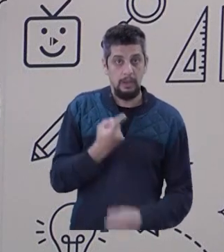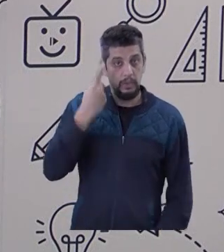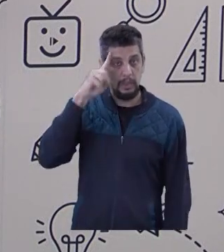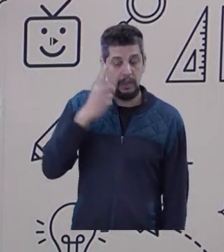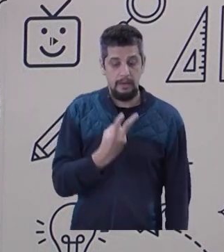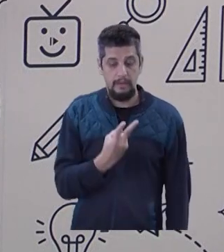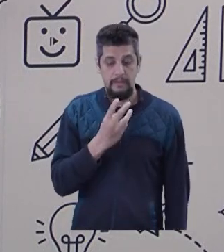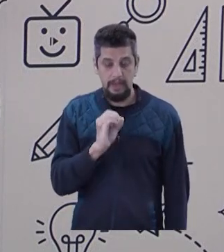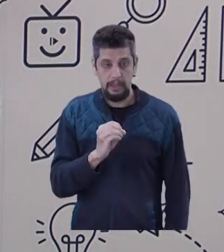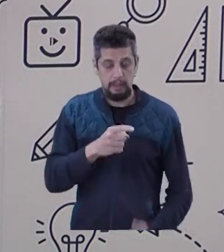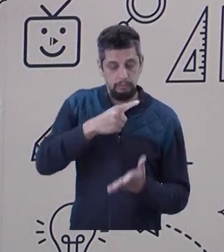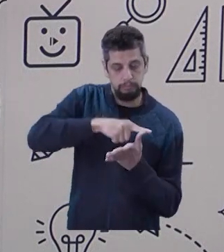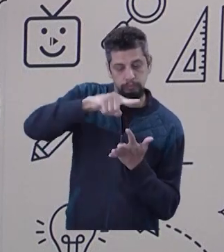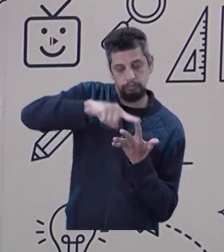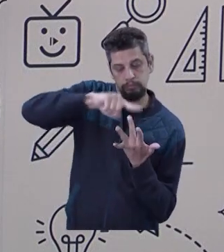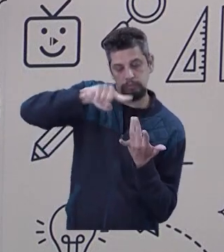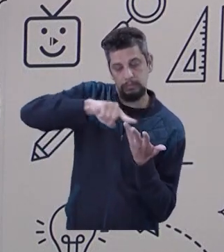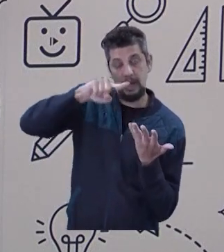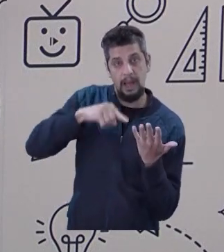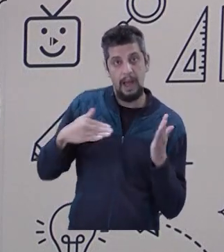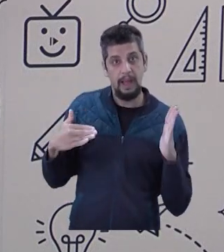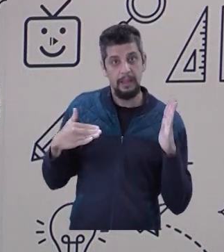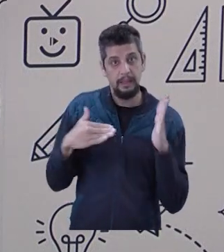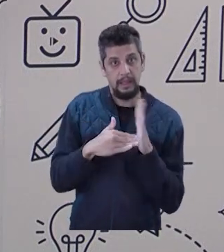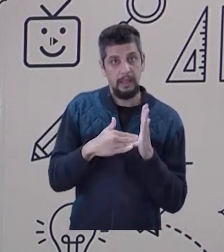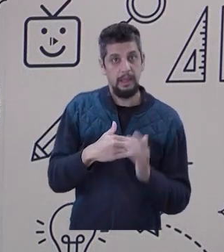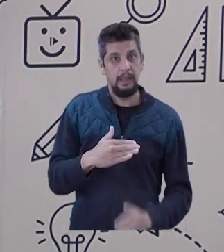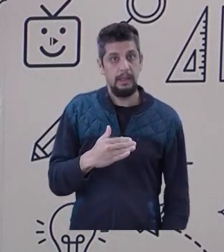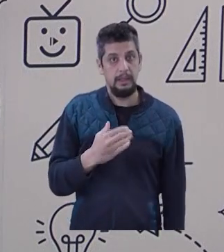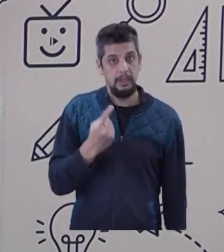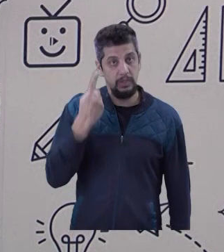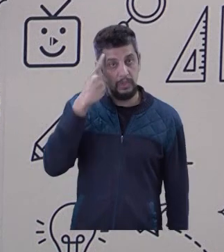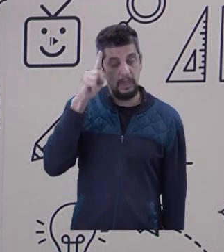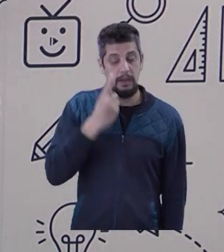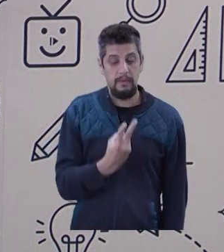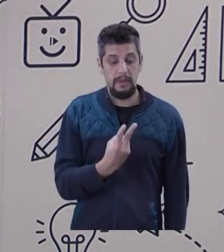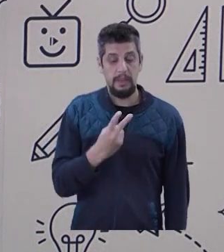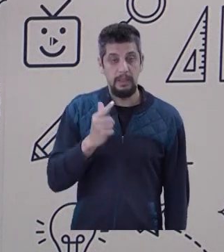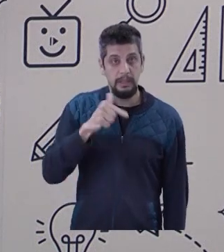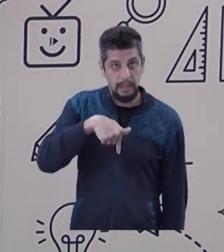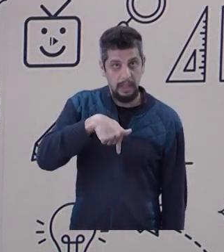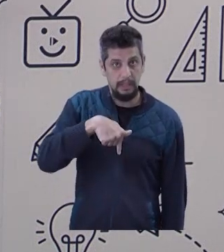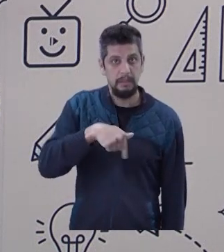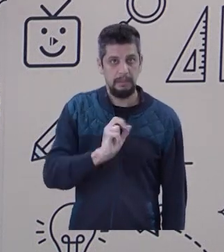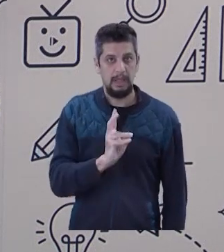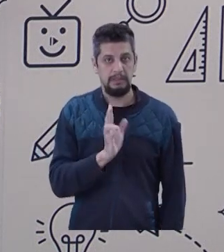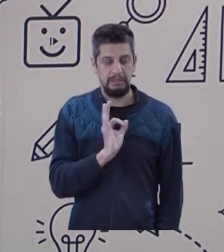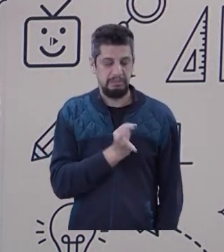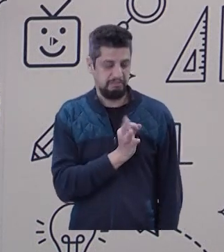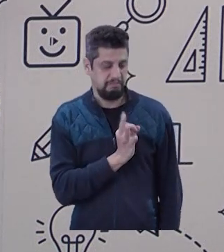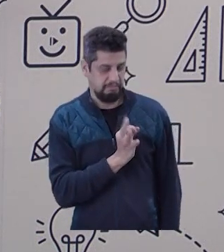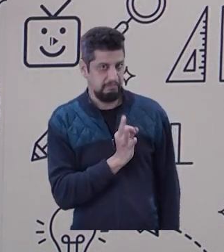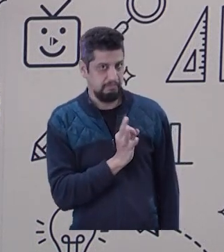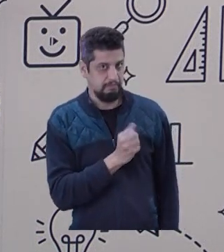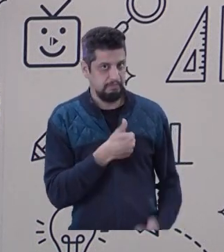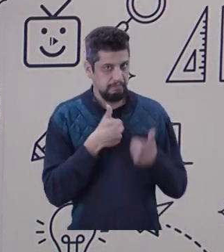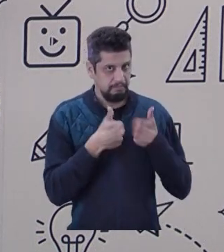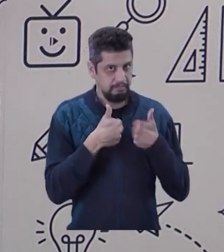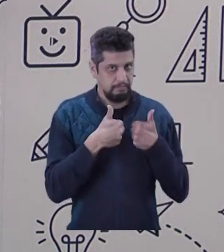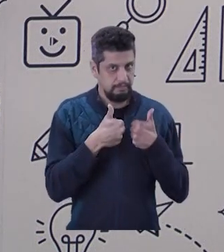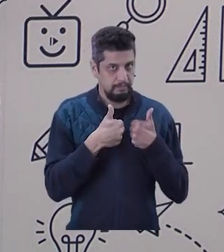a próxima passarão 7 dias, que será no dia 27. Isso mesmo. Uma semana. Isso 7 mesmo. Dias, uma semana. Isso